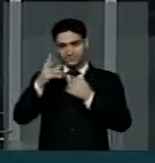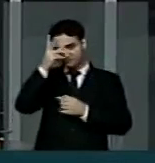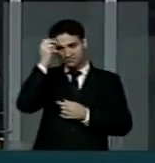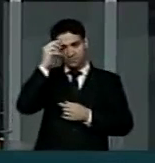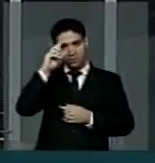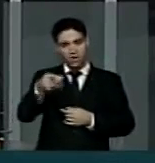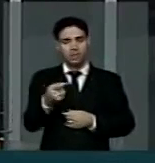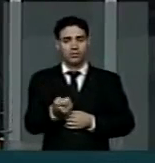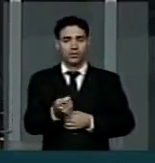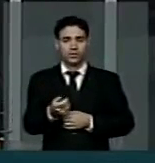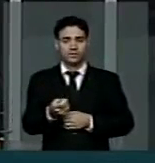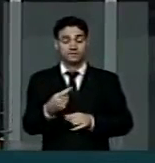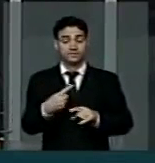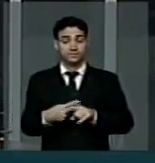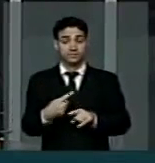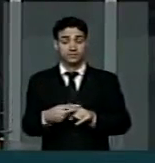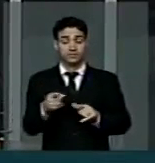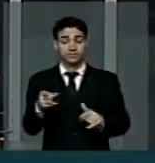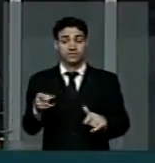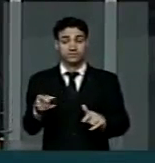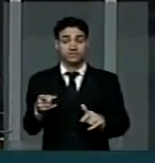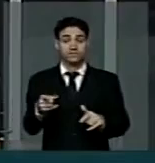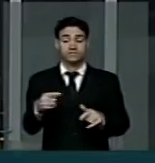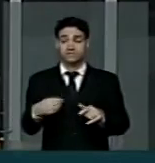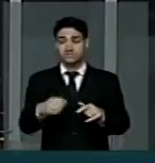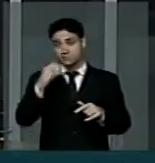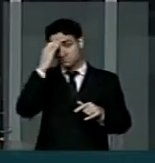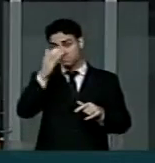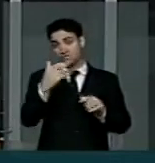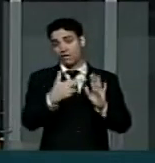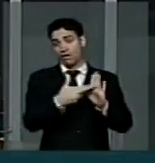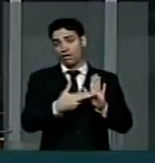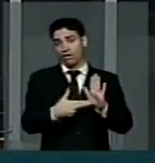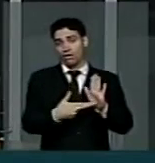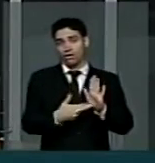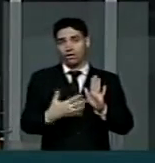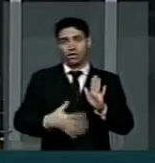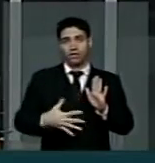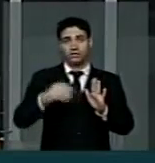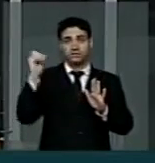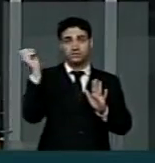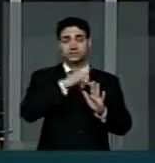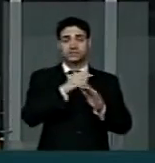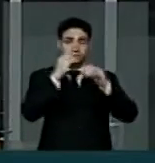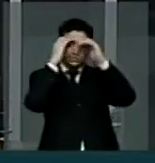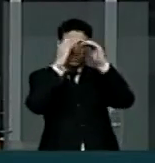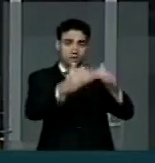pouco, porque eles estão sujeitos a muitas normas difíceis de cumprir.